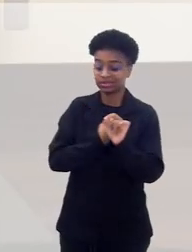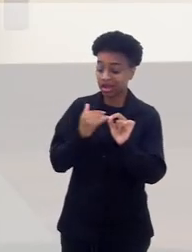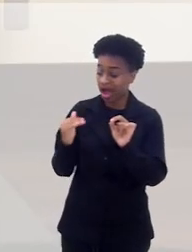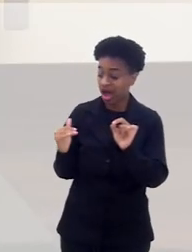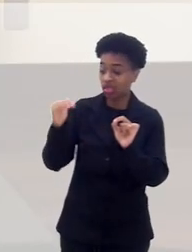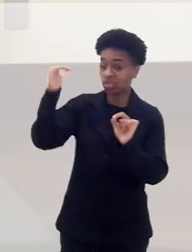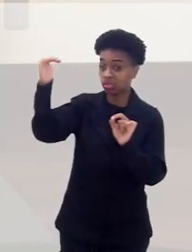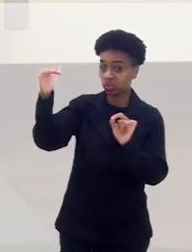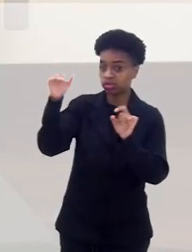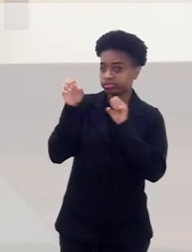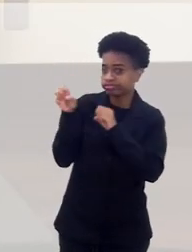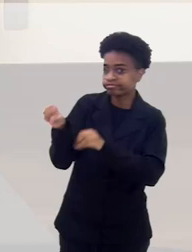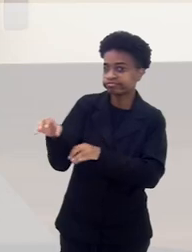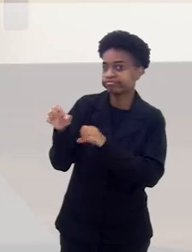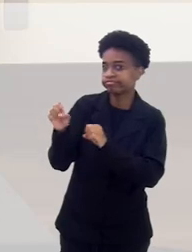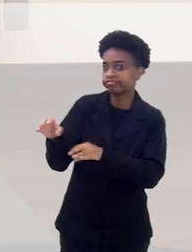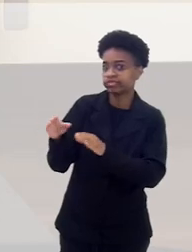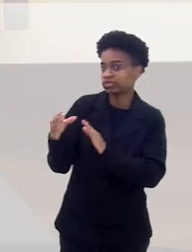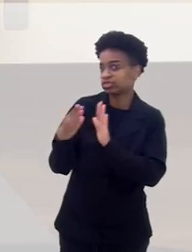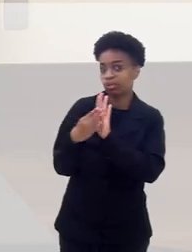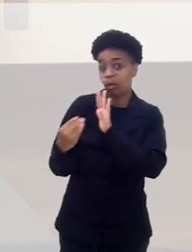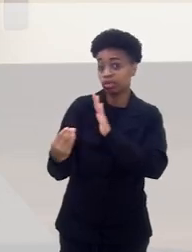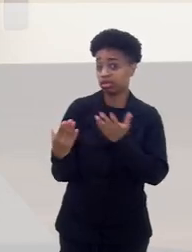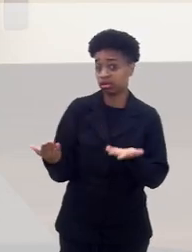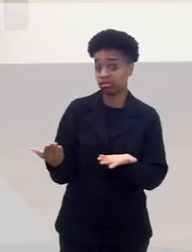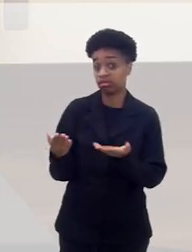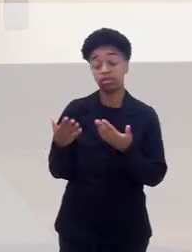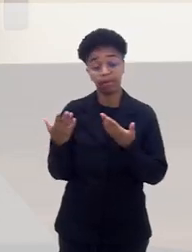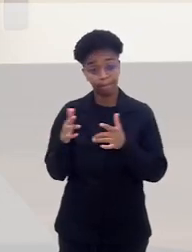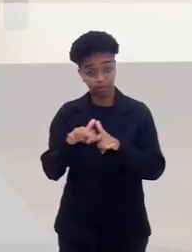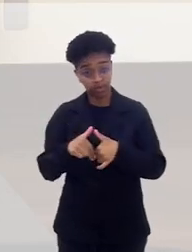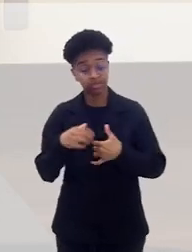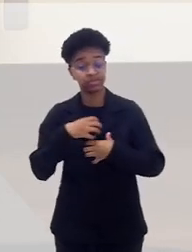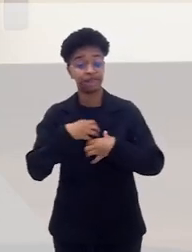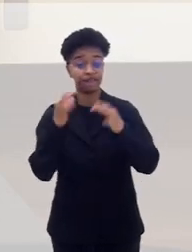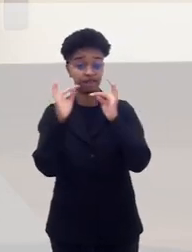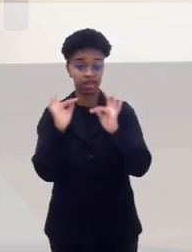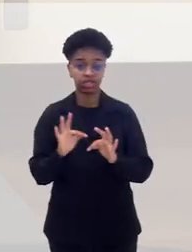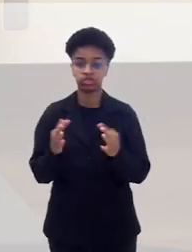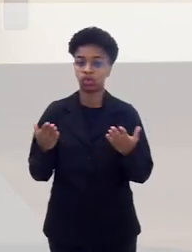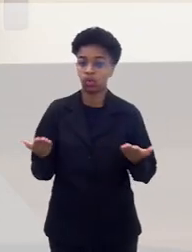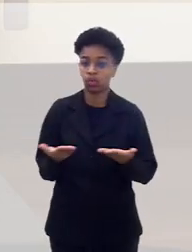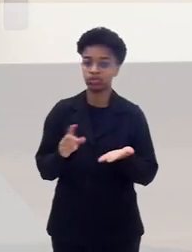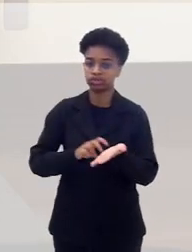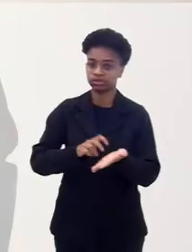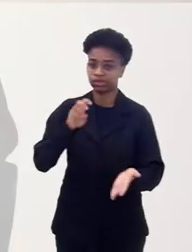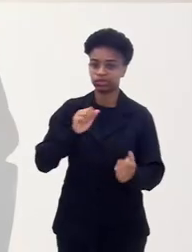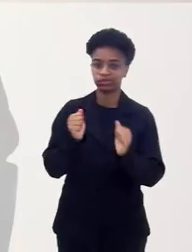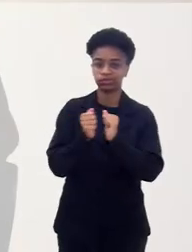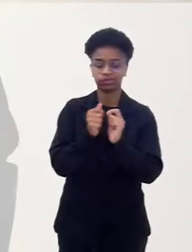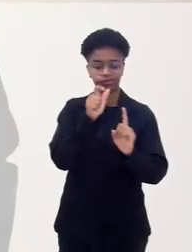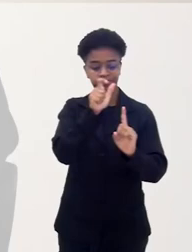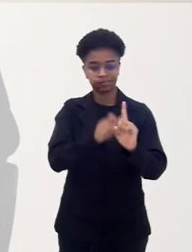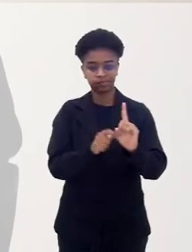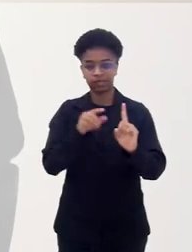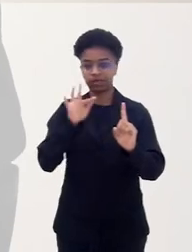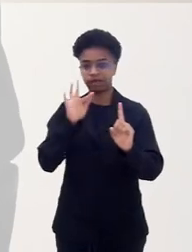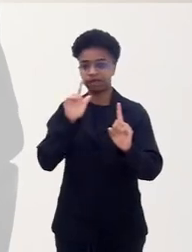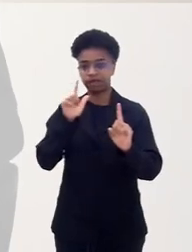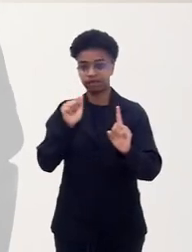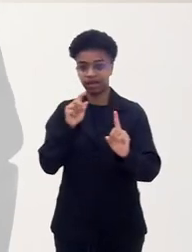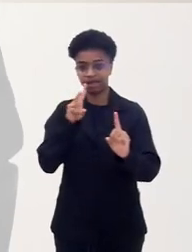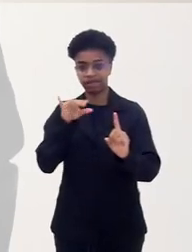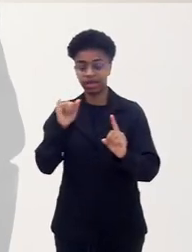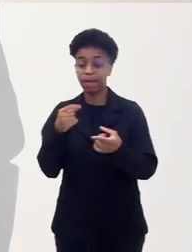a ele por isso é um Desafio muito grande e eu fiquei muito feliz hoje de manhã com a Doutora Flávia ao ver que a polícia